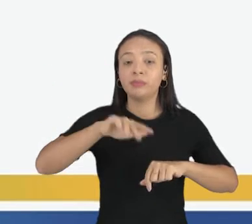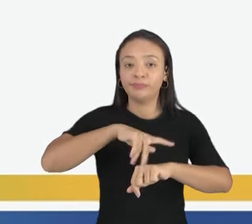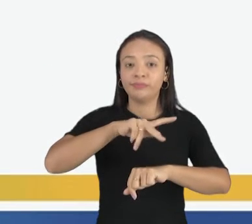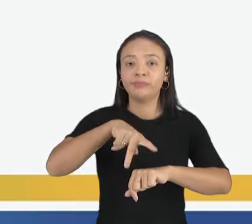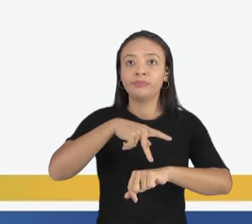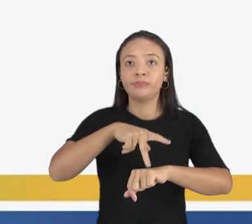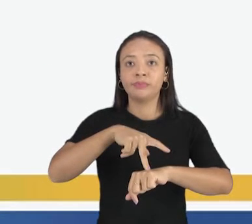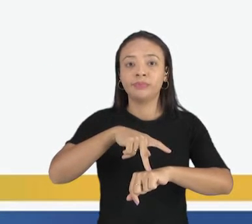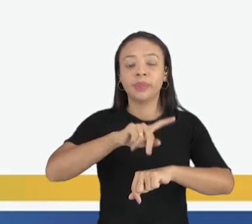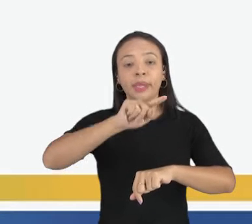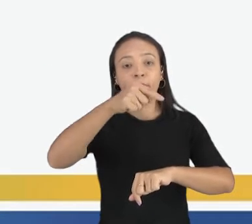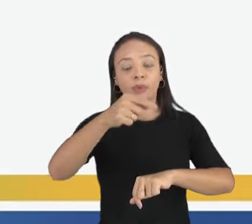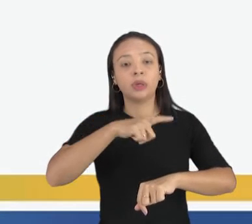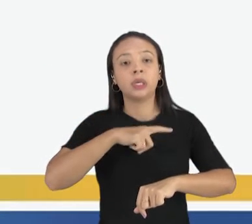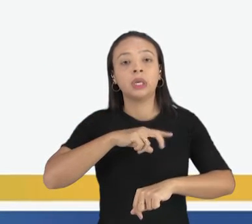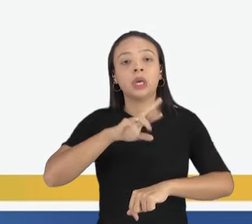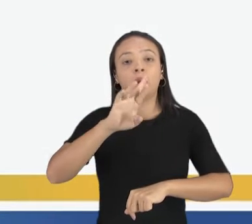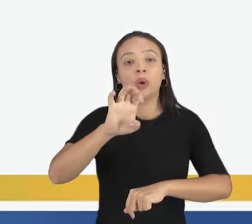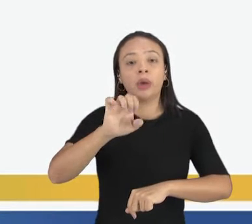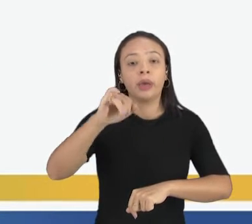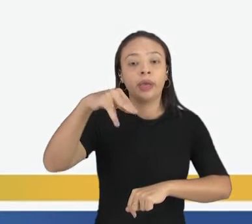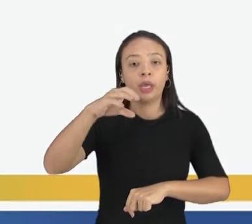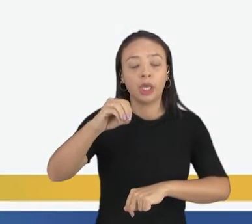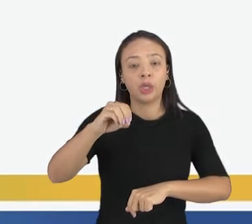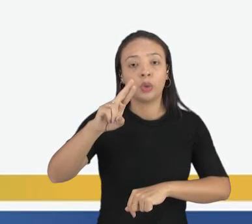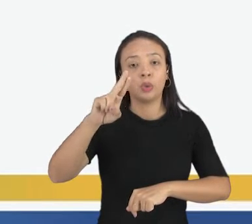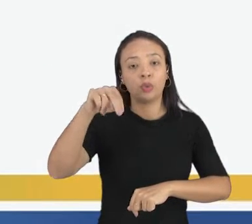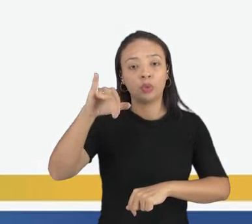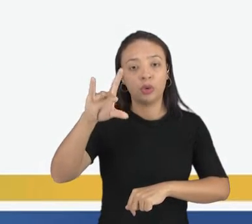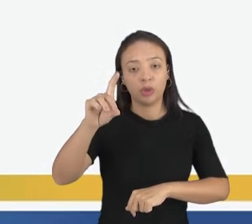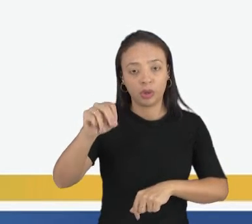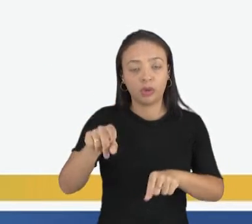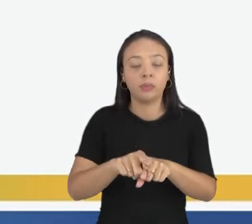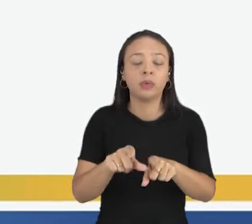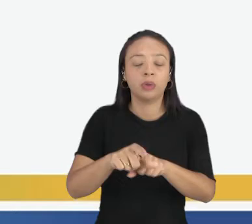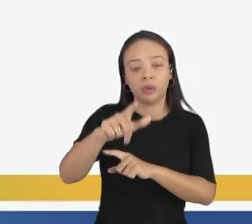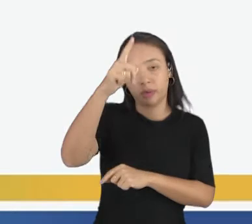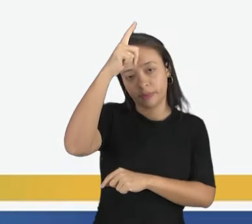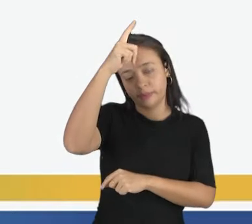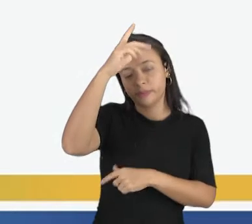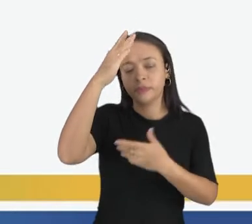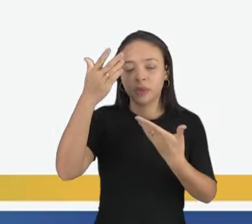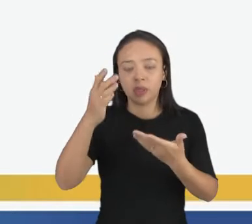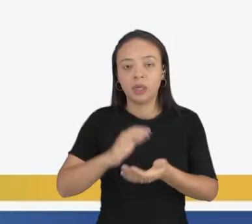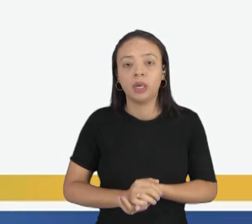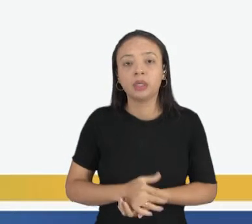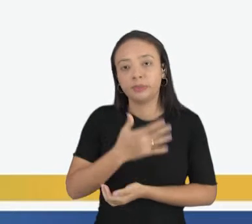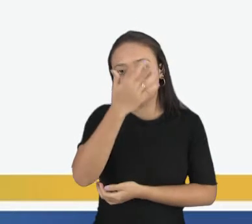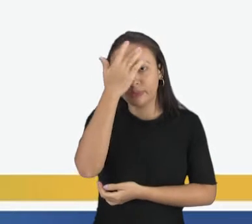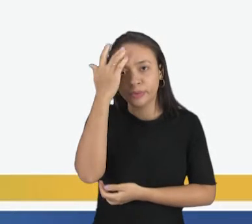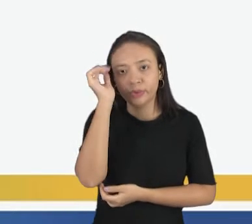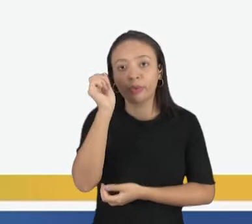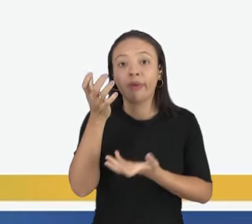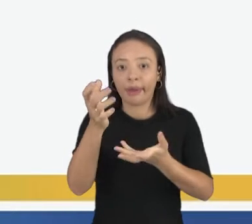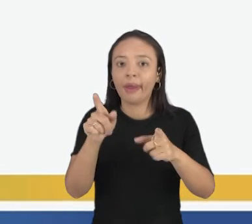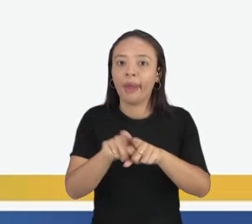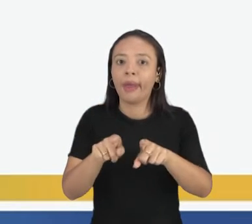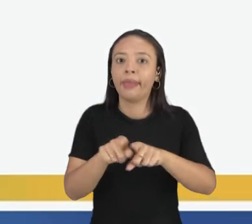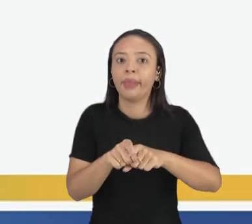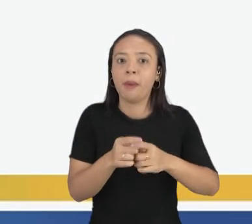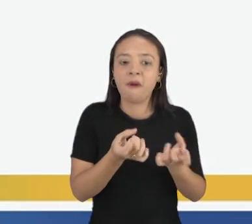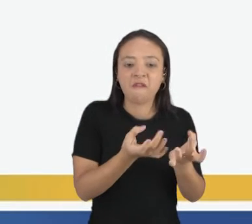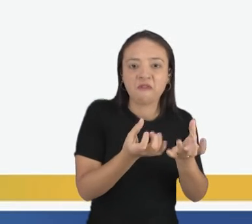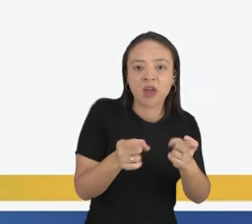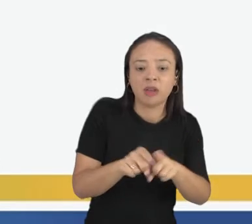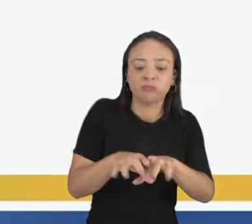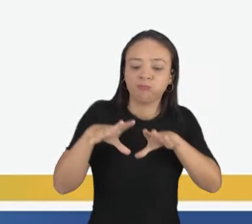depois seguindo pelo Reino Unido, e a Alemanha a gente vê que tem um pedacinho. E claro que essas pessoas elas vão querer de fato esse mercado, né, tomar